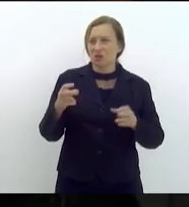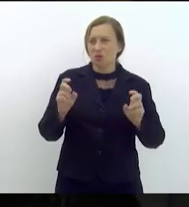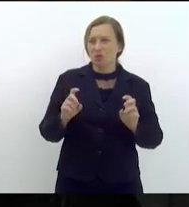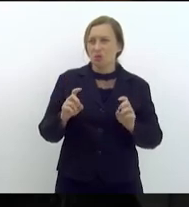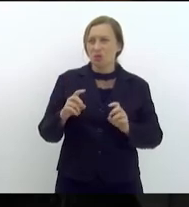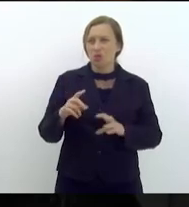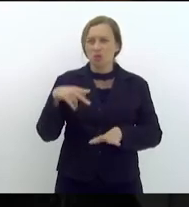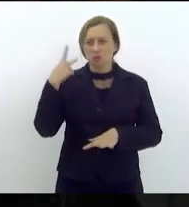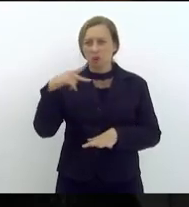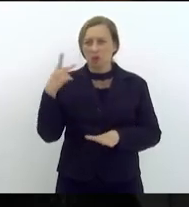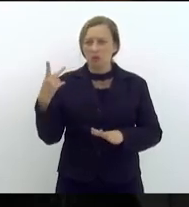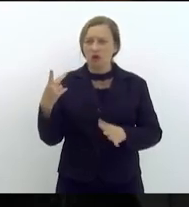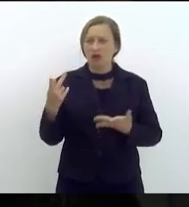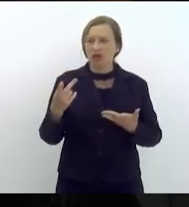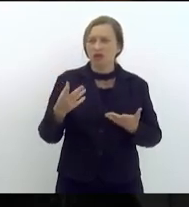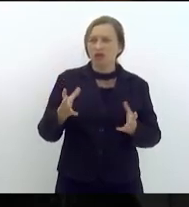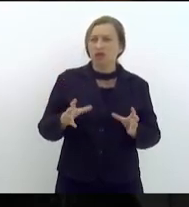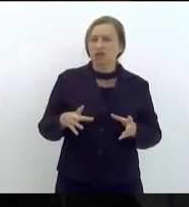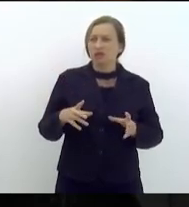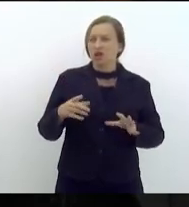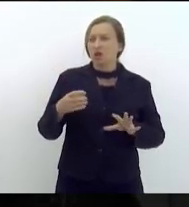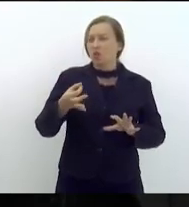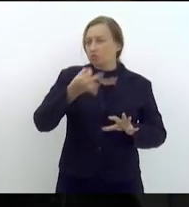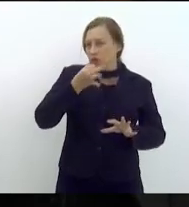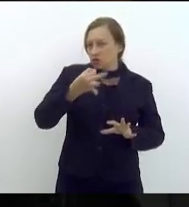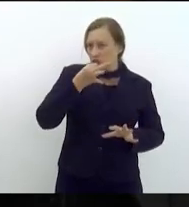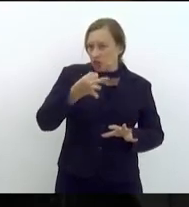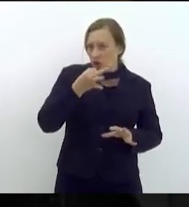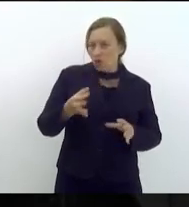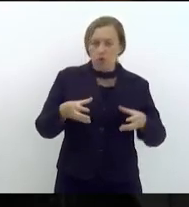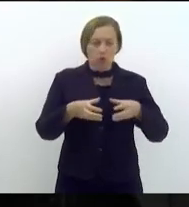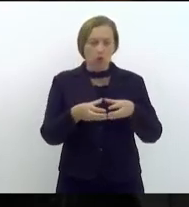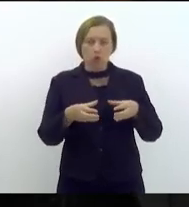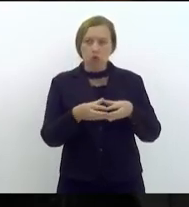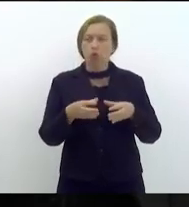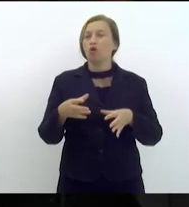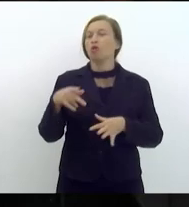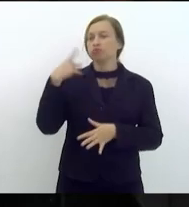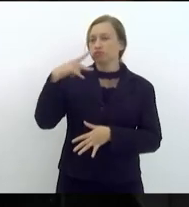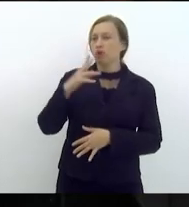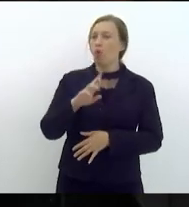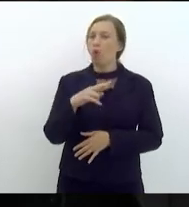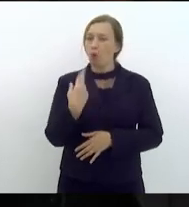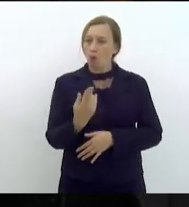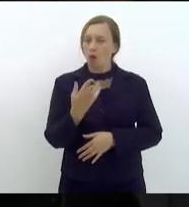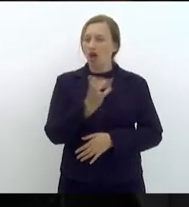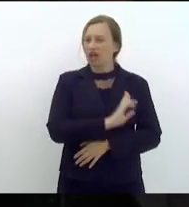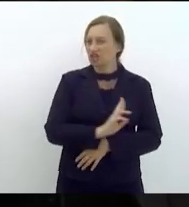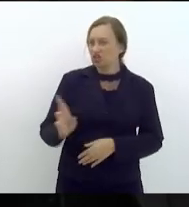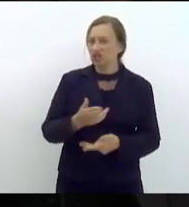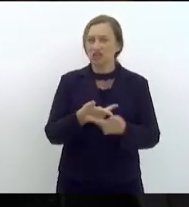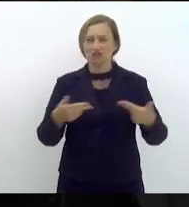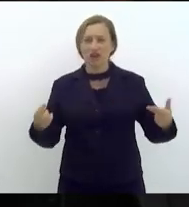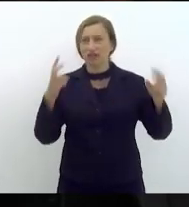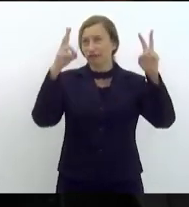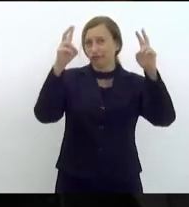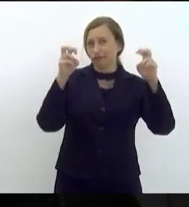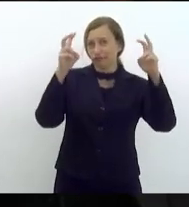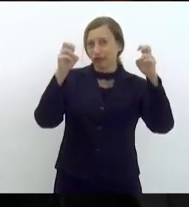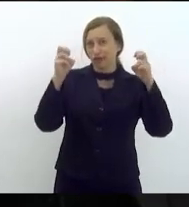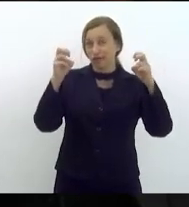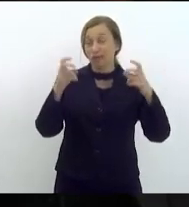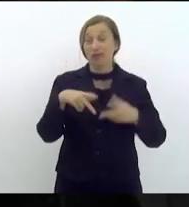em relação ao seu grupo político o seu grupo religioso tem tantos temas para fazer